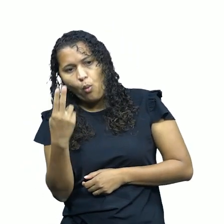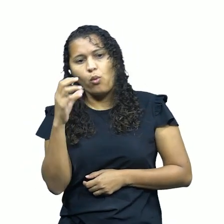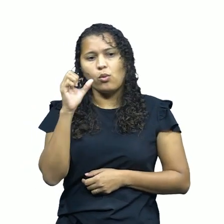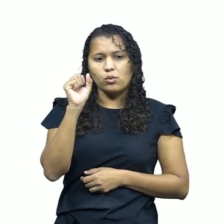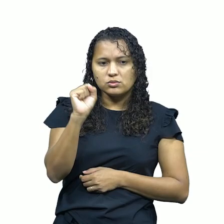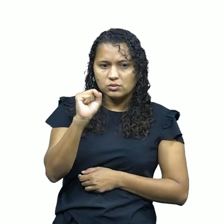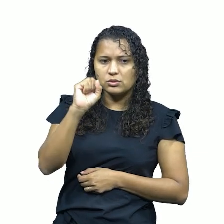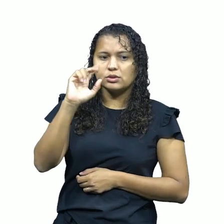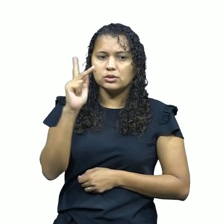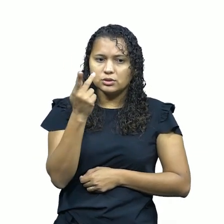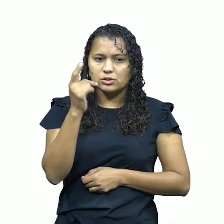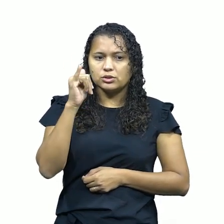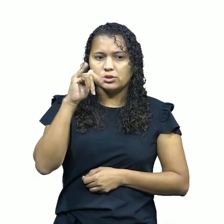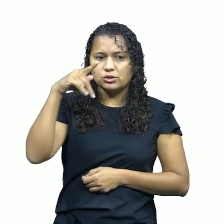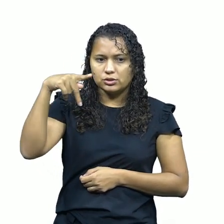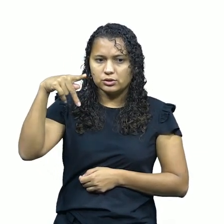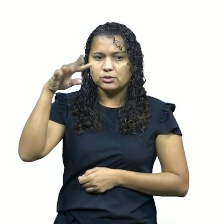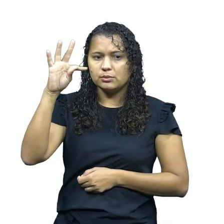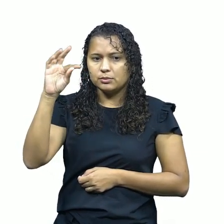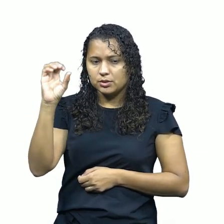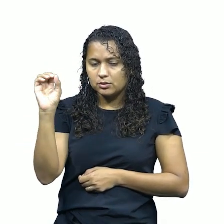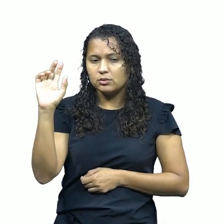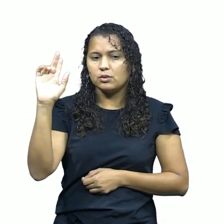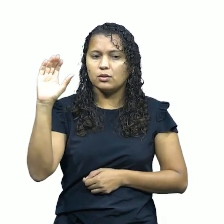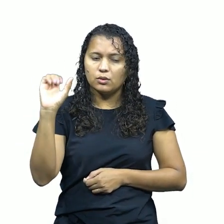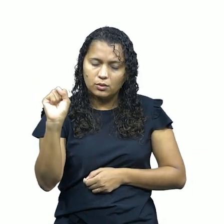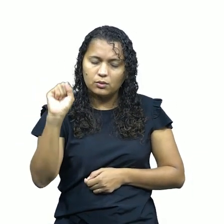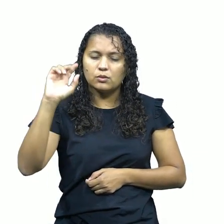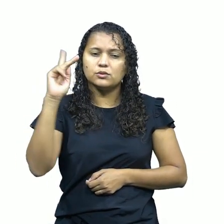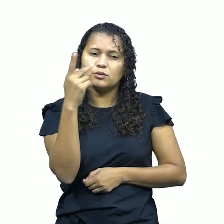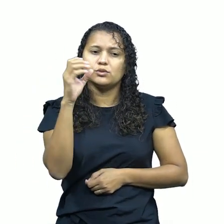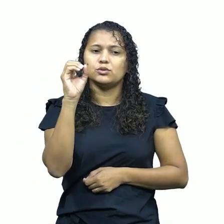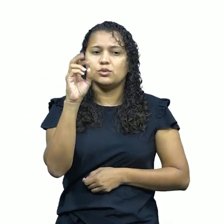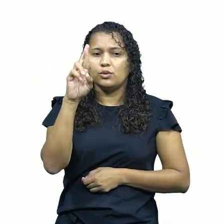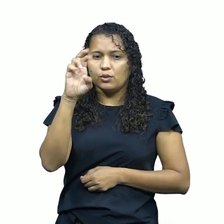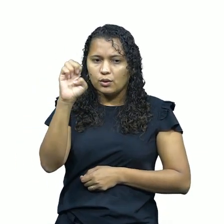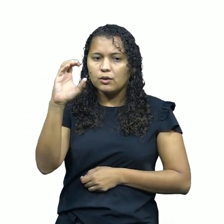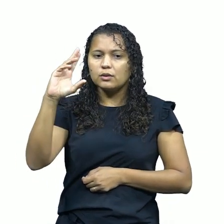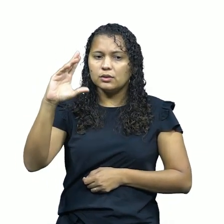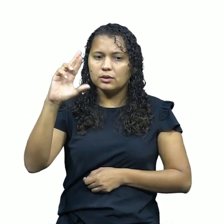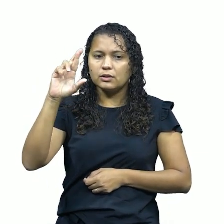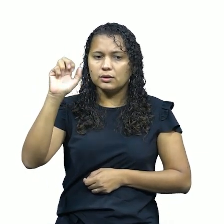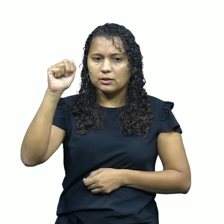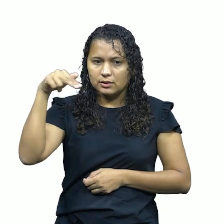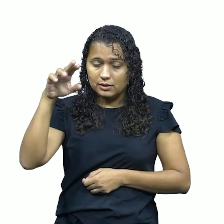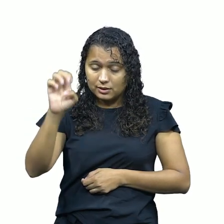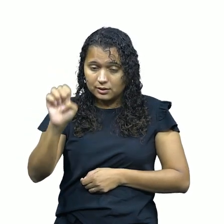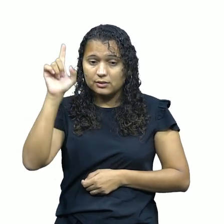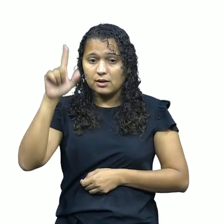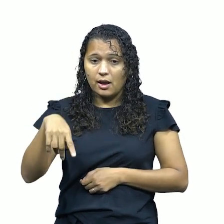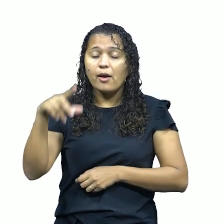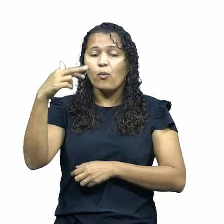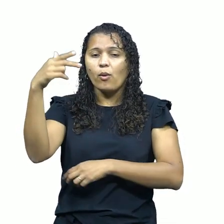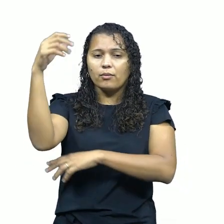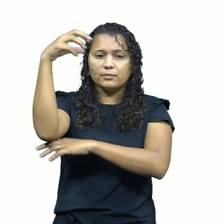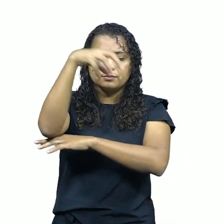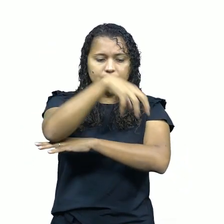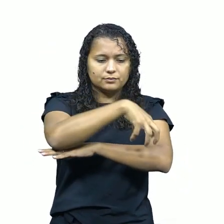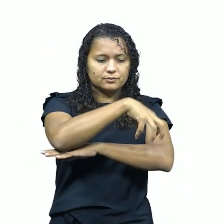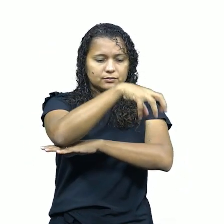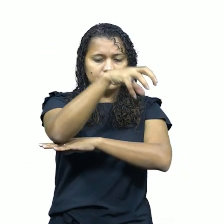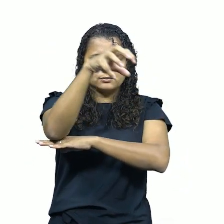é um guindaste. Ele é um guindaste para uso portuário, que é montado sobre uma